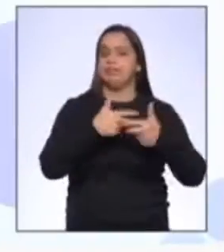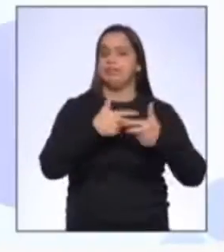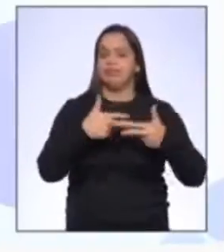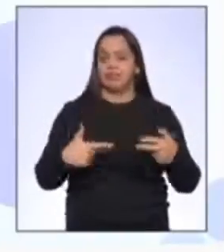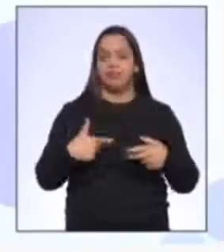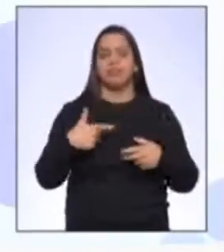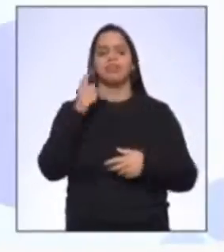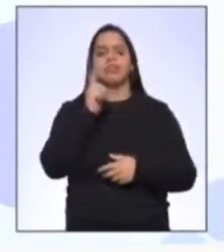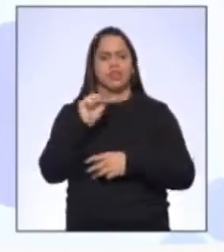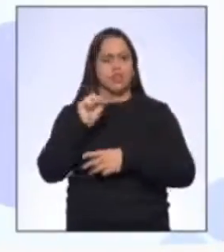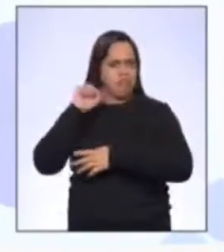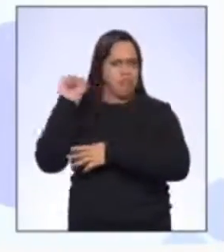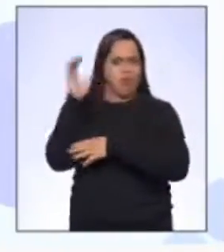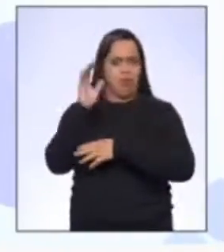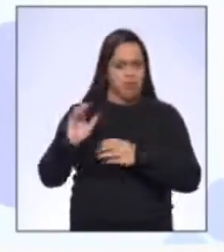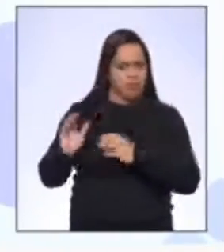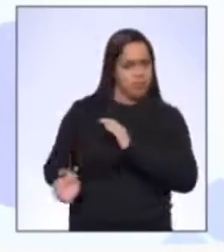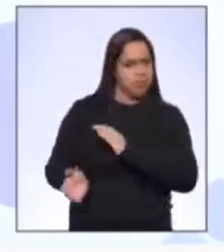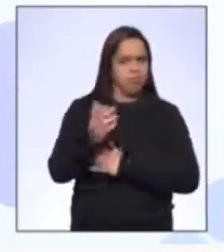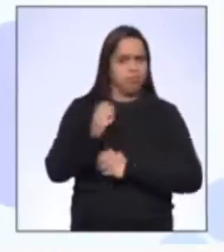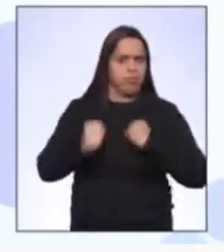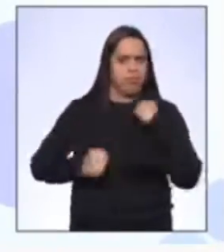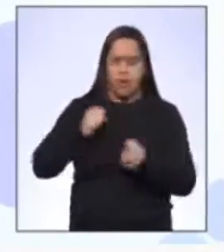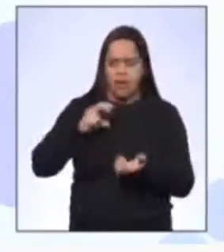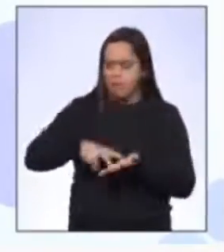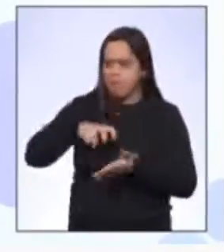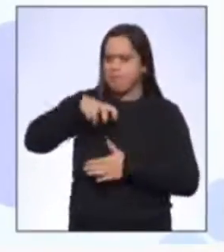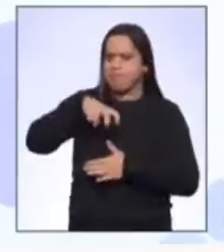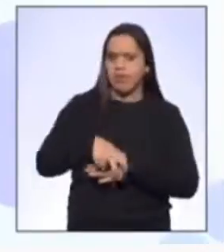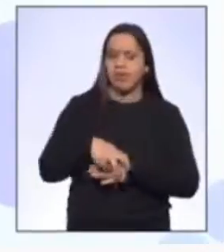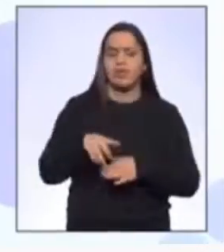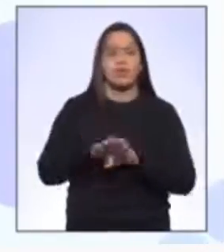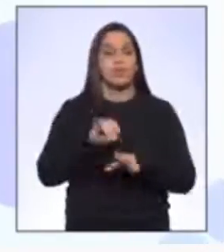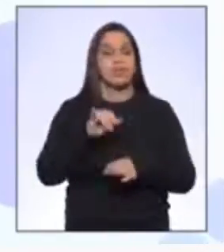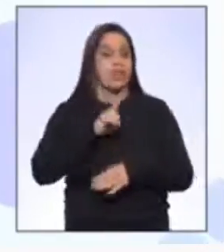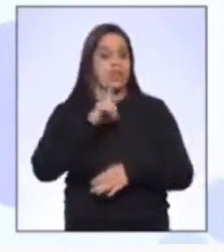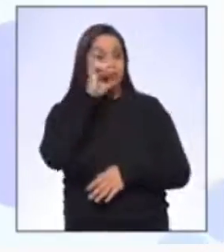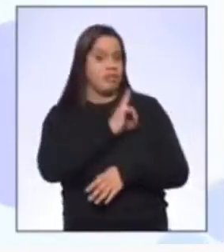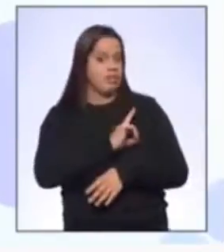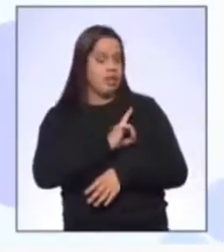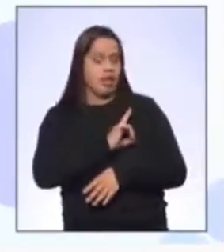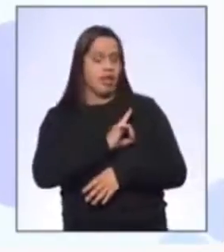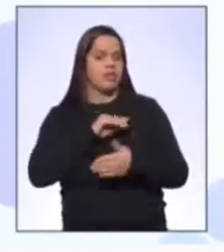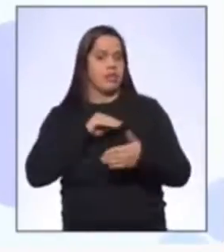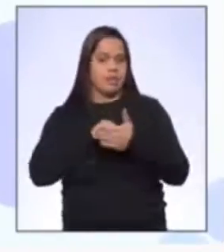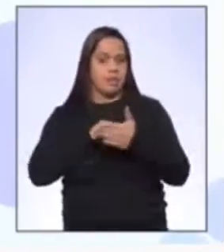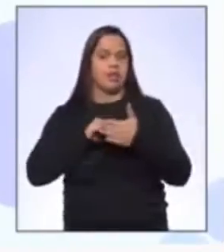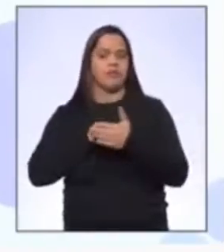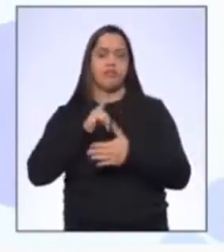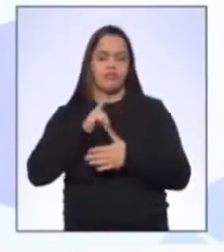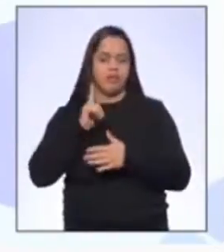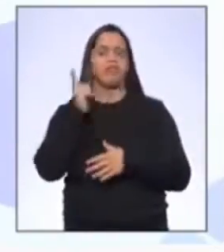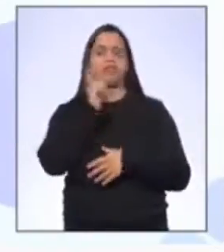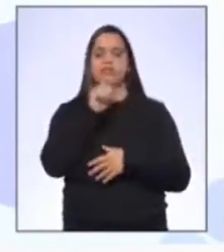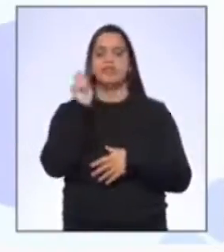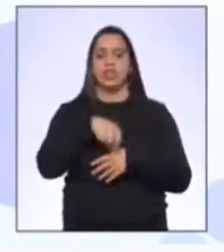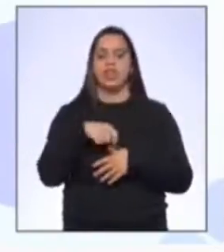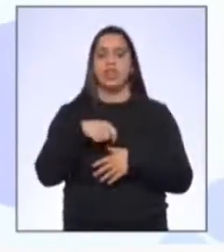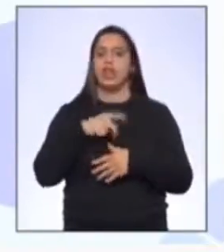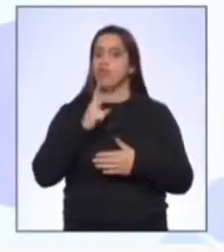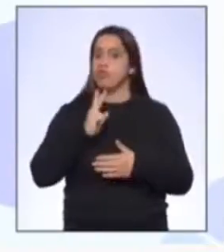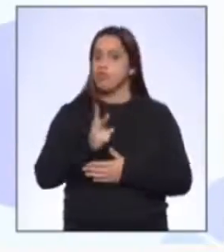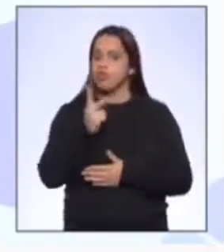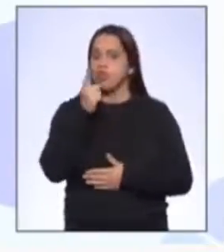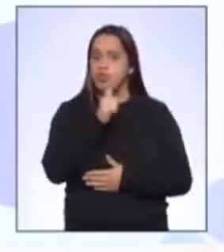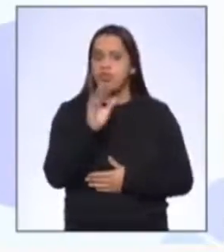atleta arremessar a correr pular saltar se ele tivesse sua deficiência suas limitações né vou bater nessa tecla